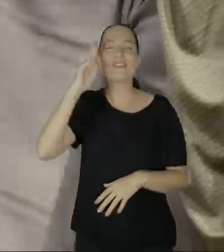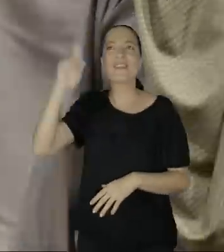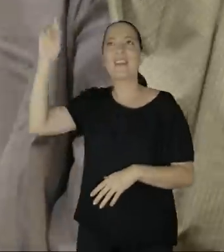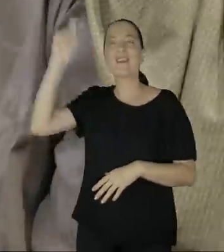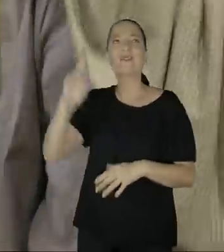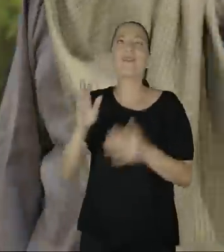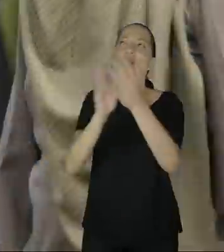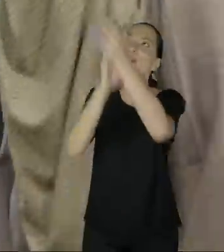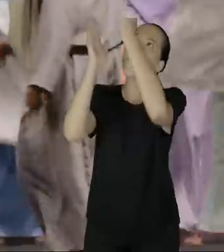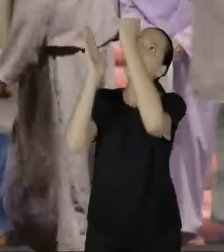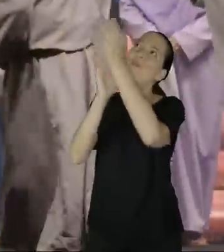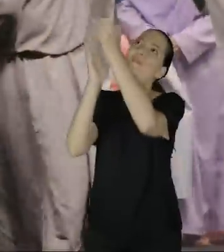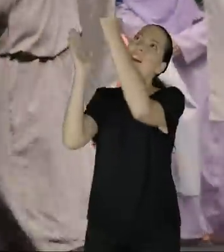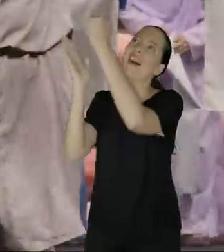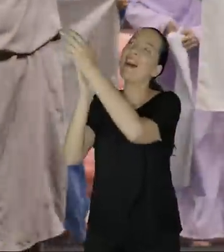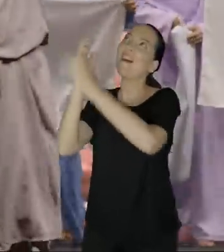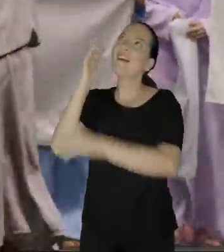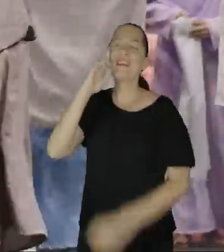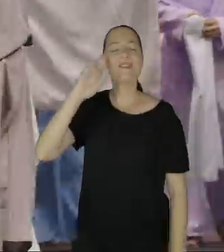Louvai o Senhor.